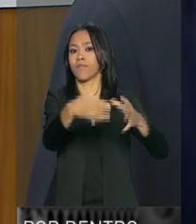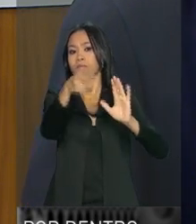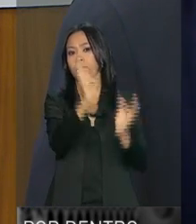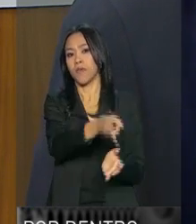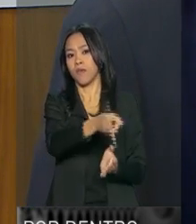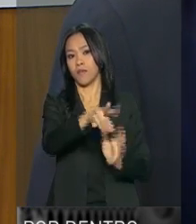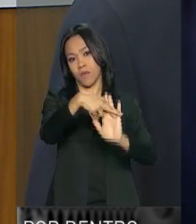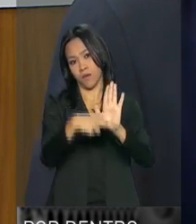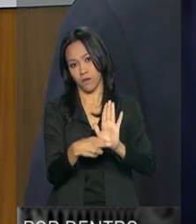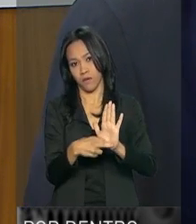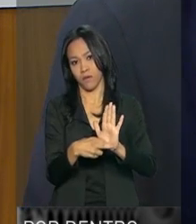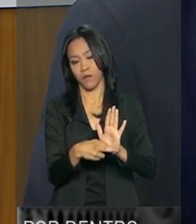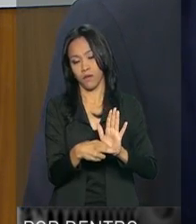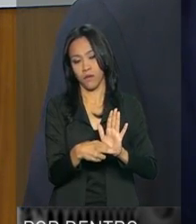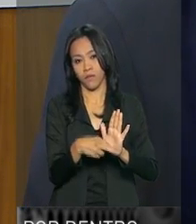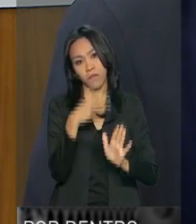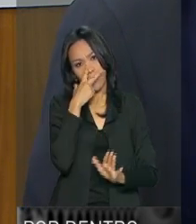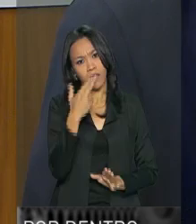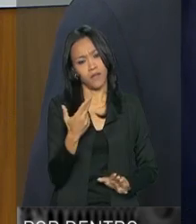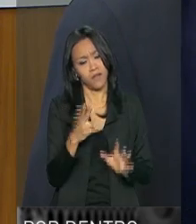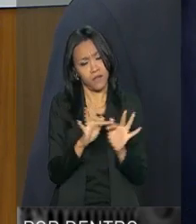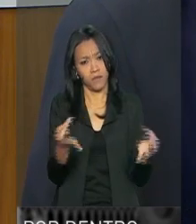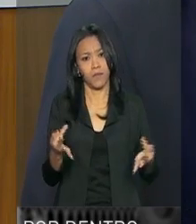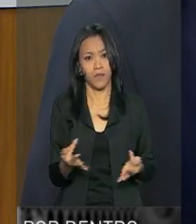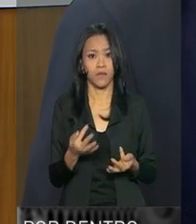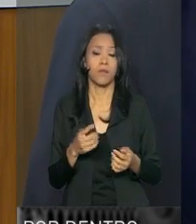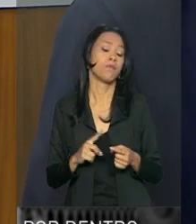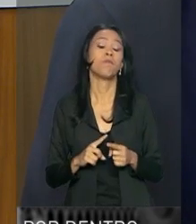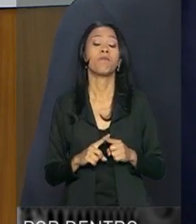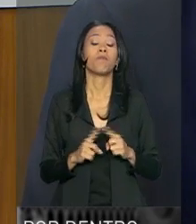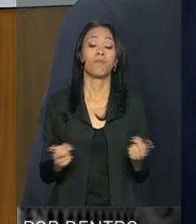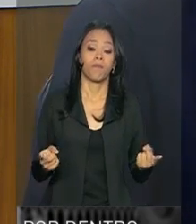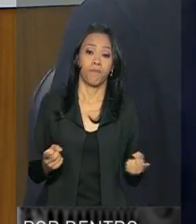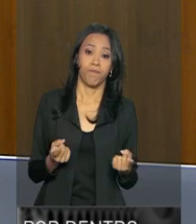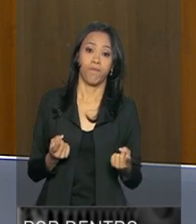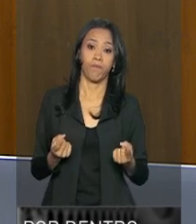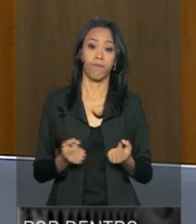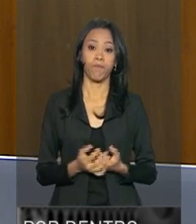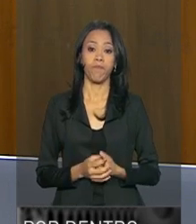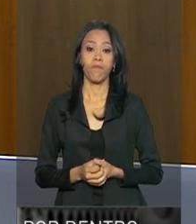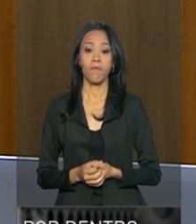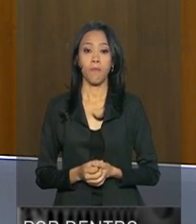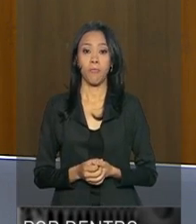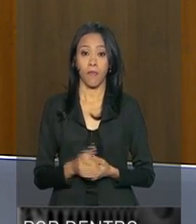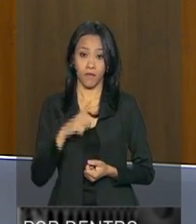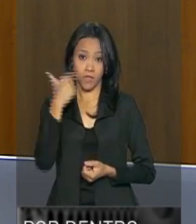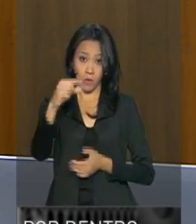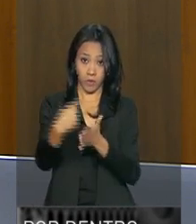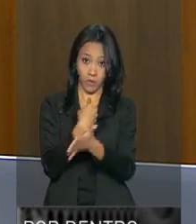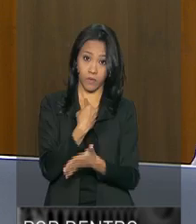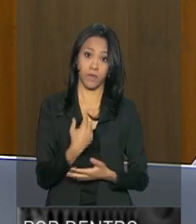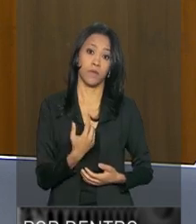parece muito é é simples e ao mesmo tempo muito justa aí você tem mais uma pergunta para o